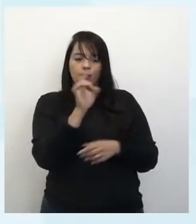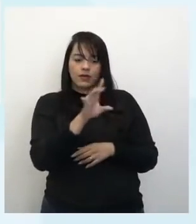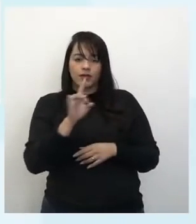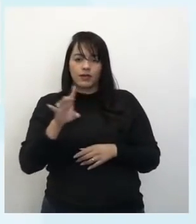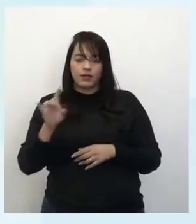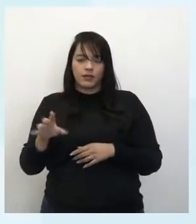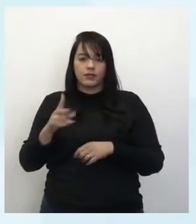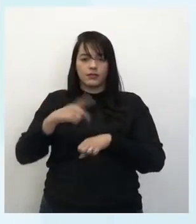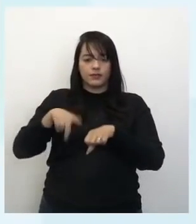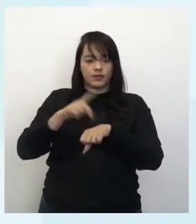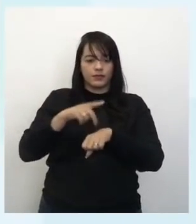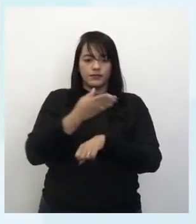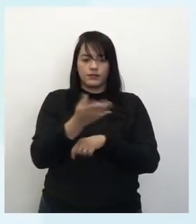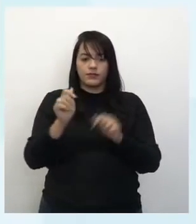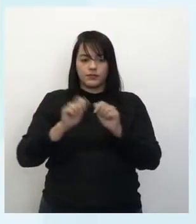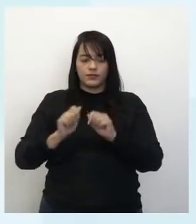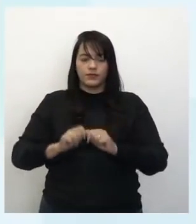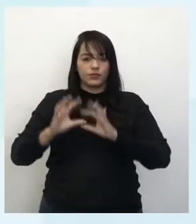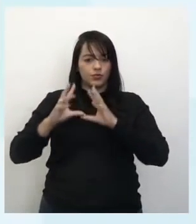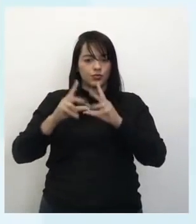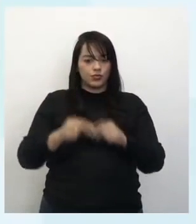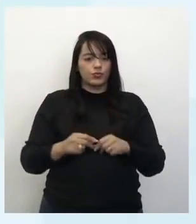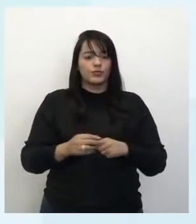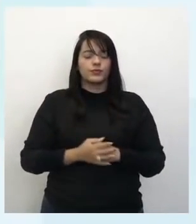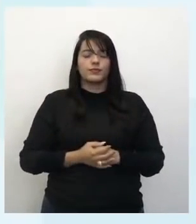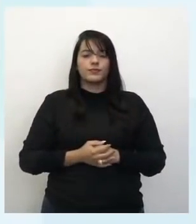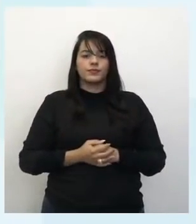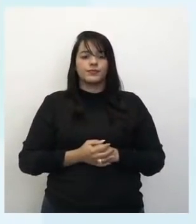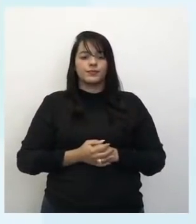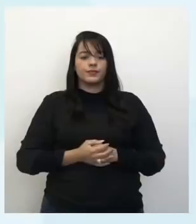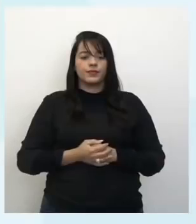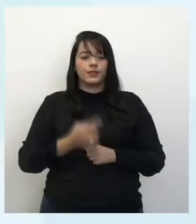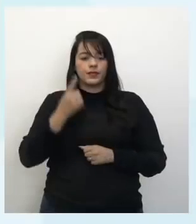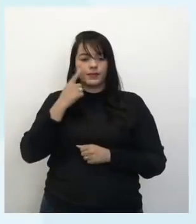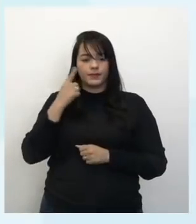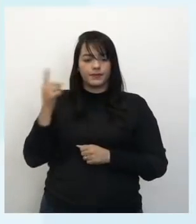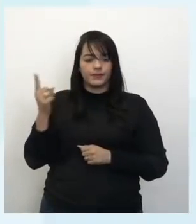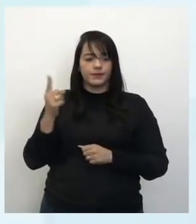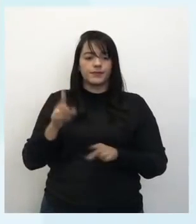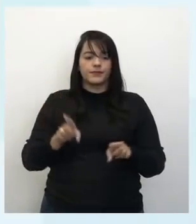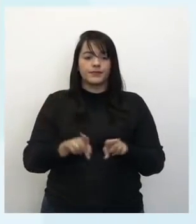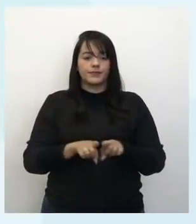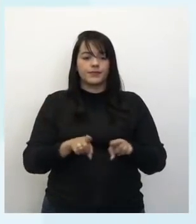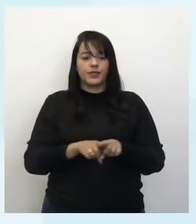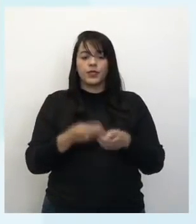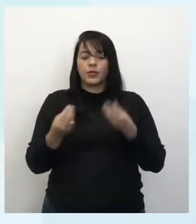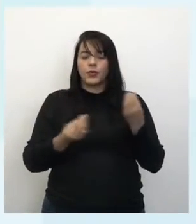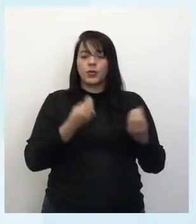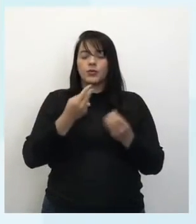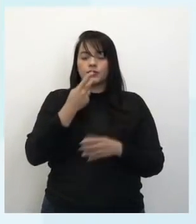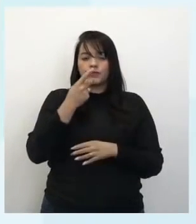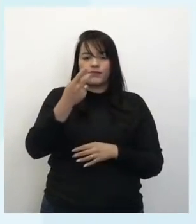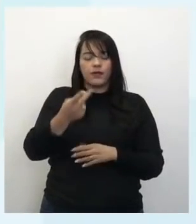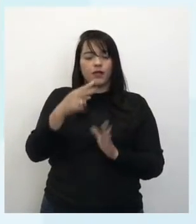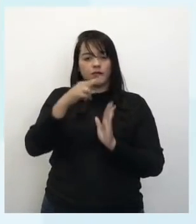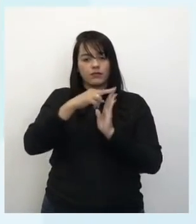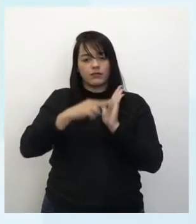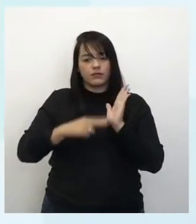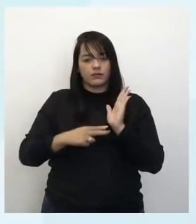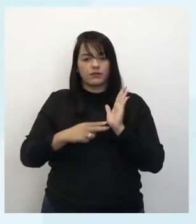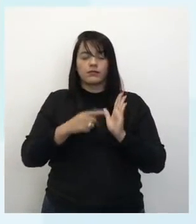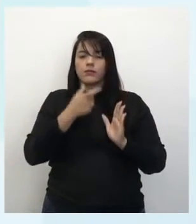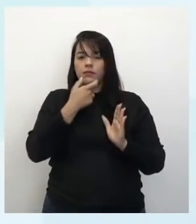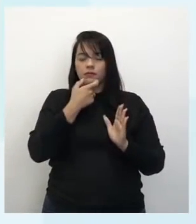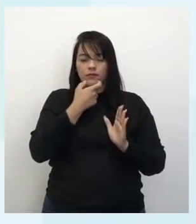vocês podem fazer de todos, né? E aí vocês verem aí a questão, né, de como é falado em inglês aí, para a gente apreciar aí como é que é